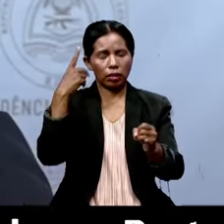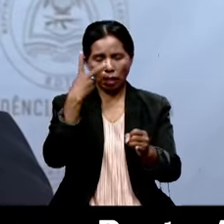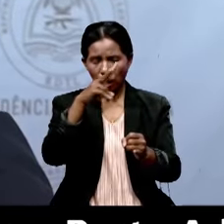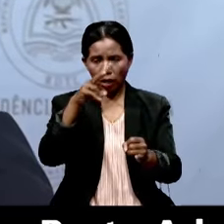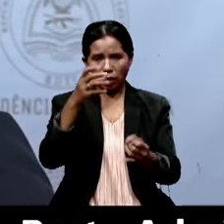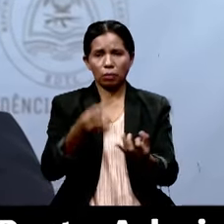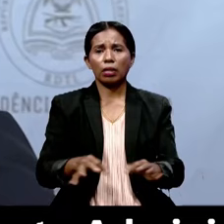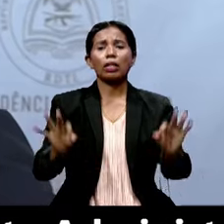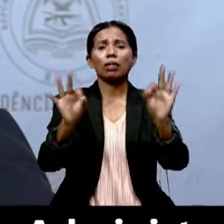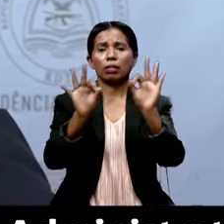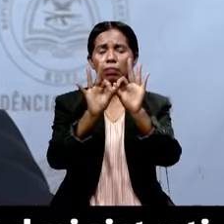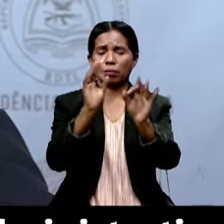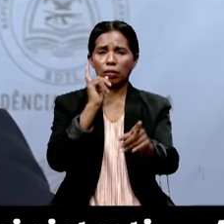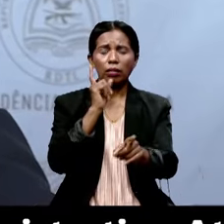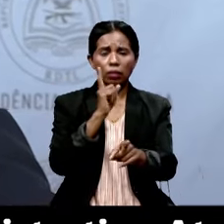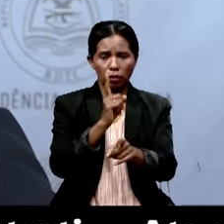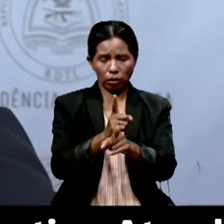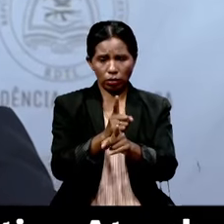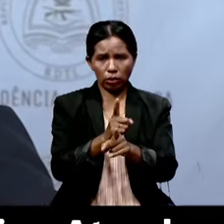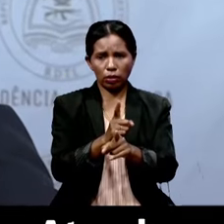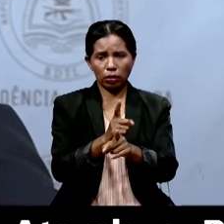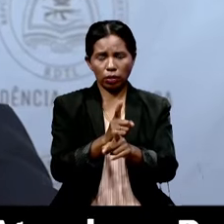deves. Nebe,